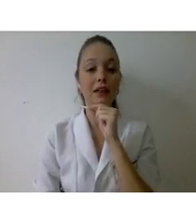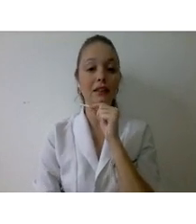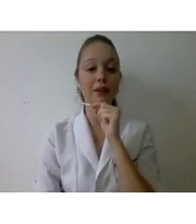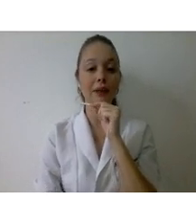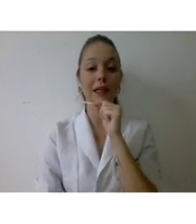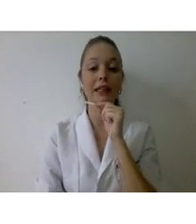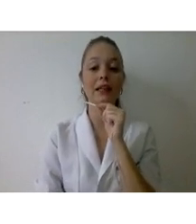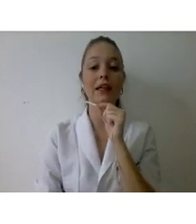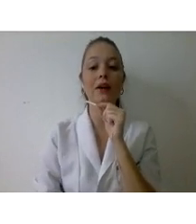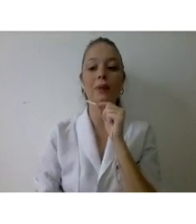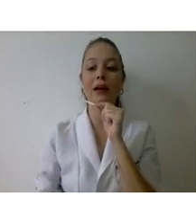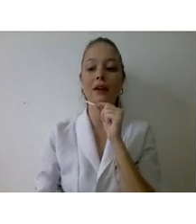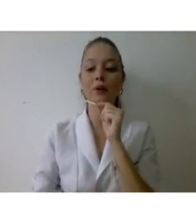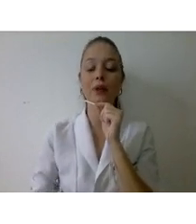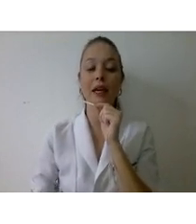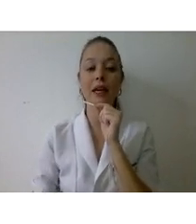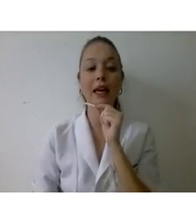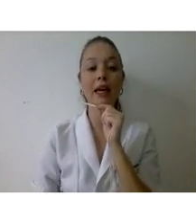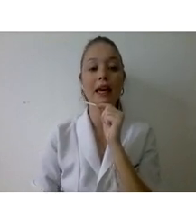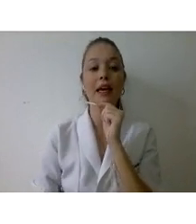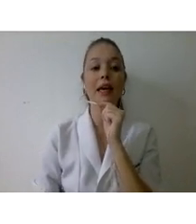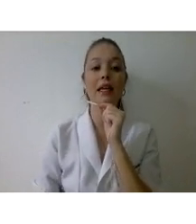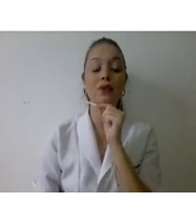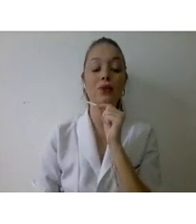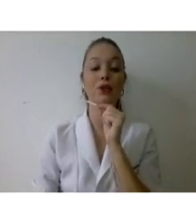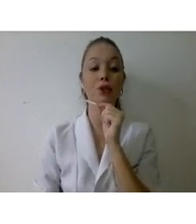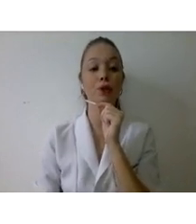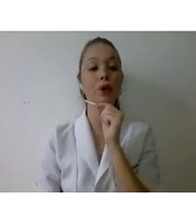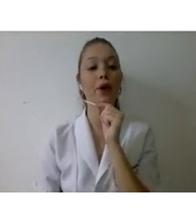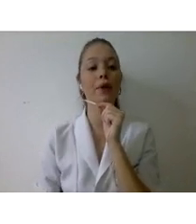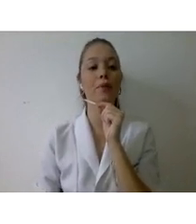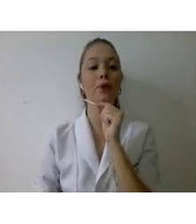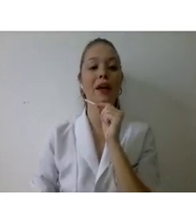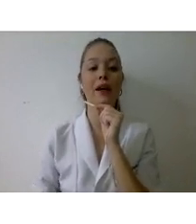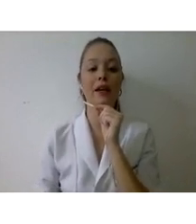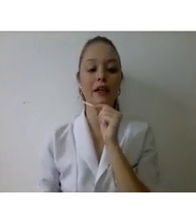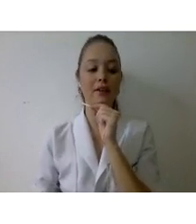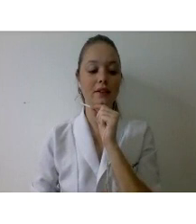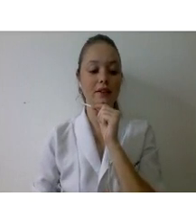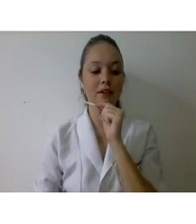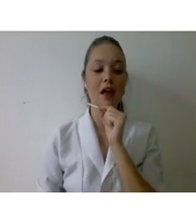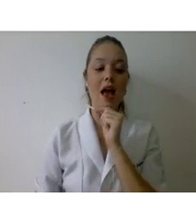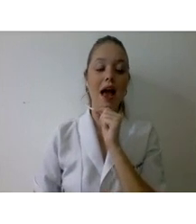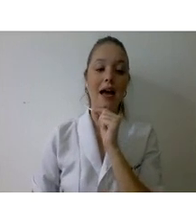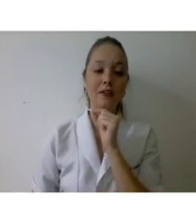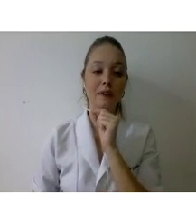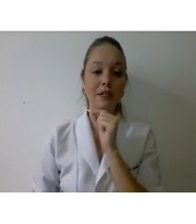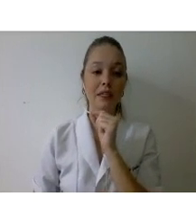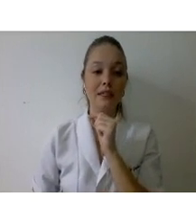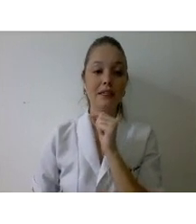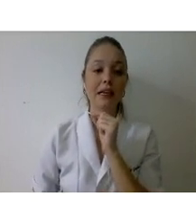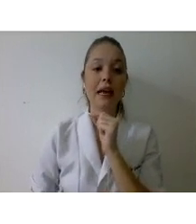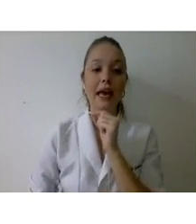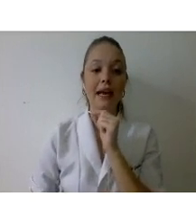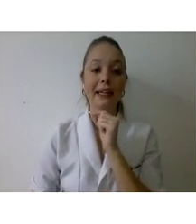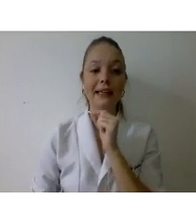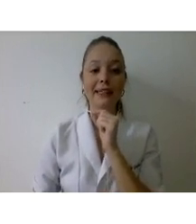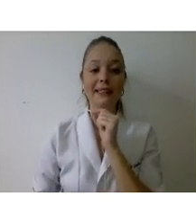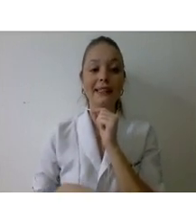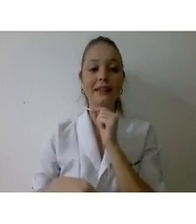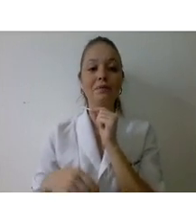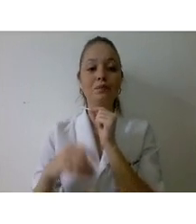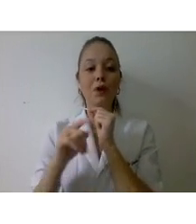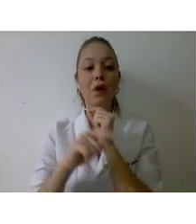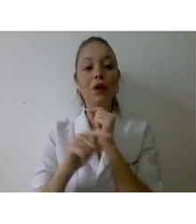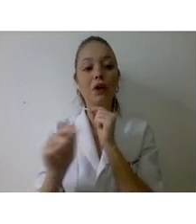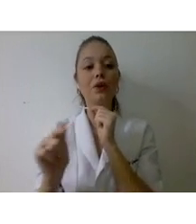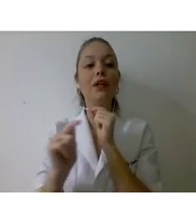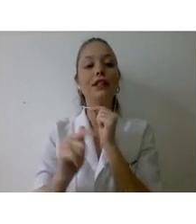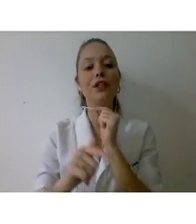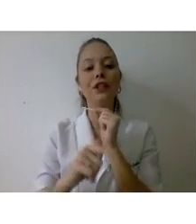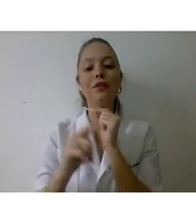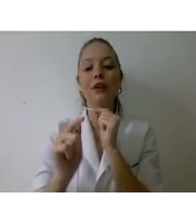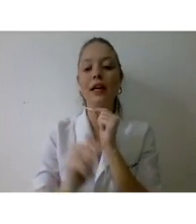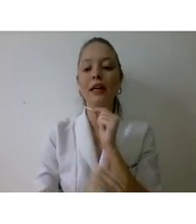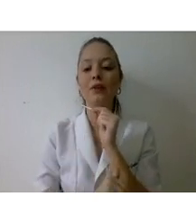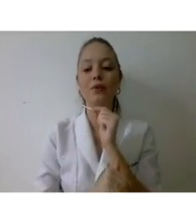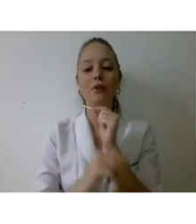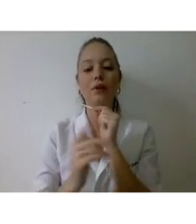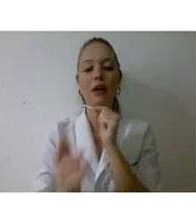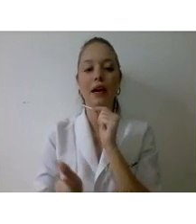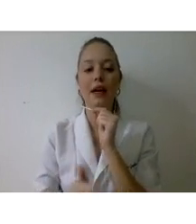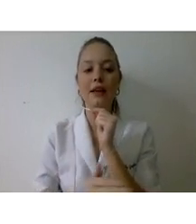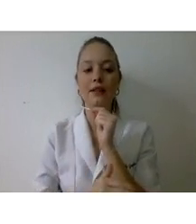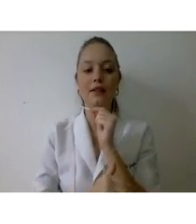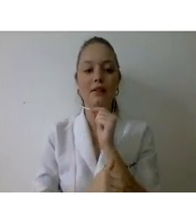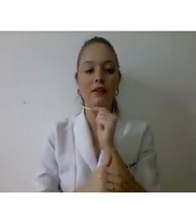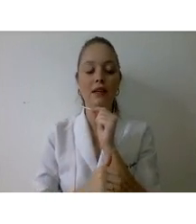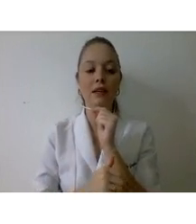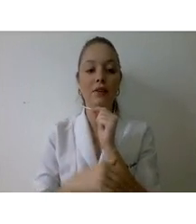tomada e instalação elétrica para não ter, né, risco de choque, porque a criança, às vezes, ela coloca o dedinho, né,